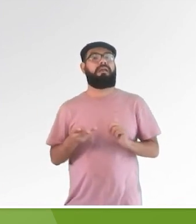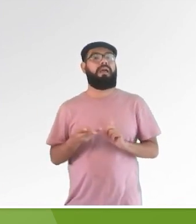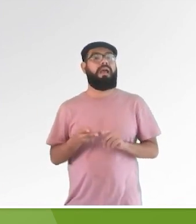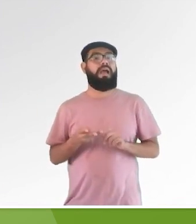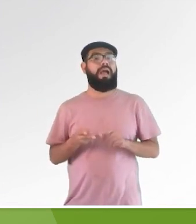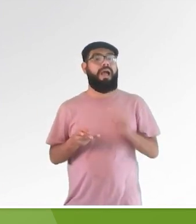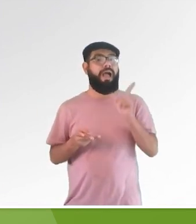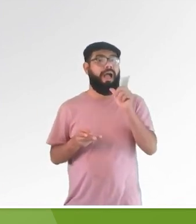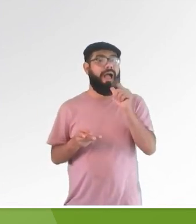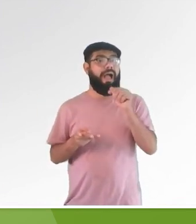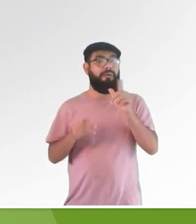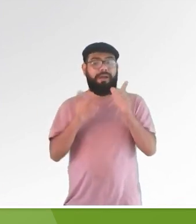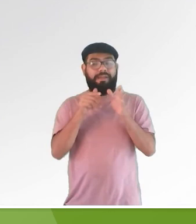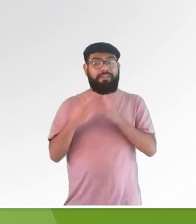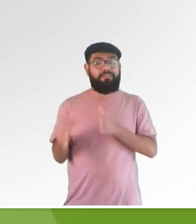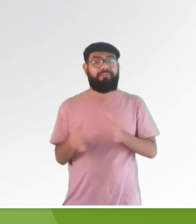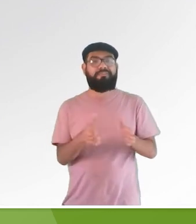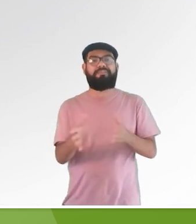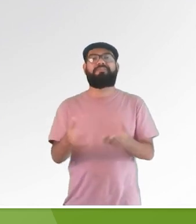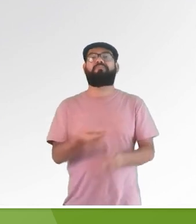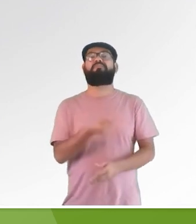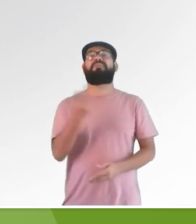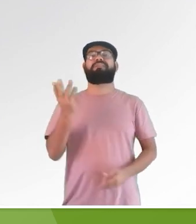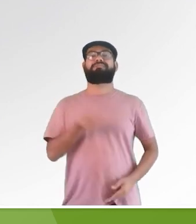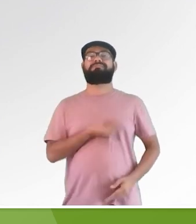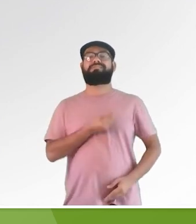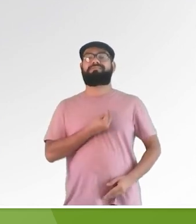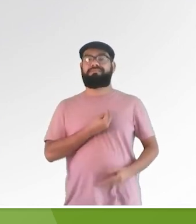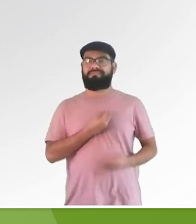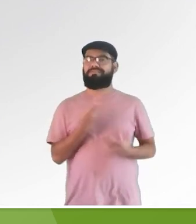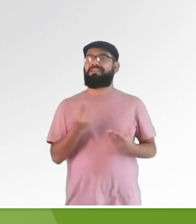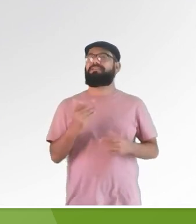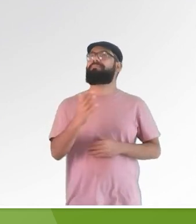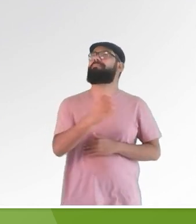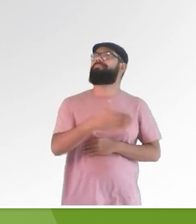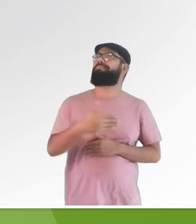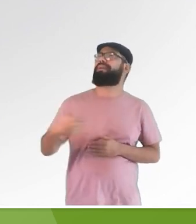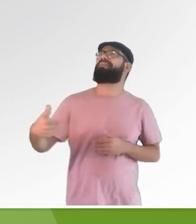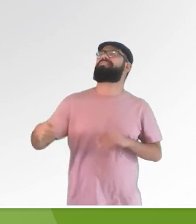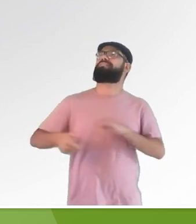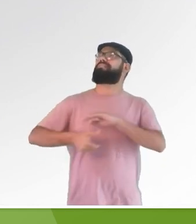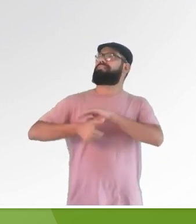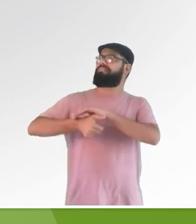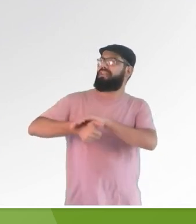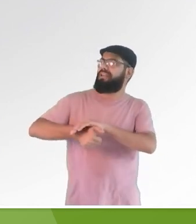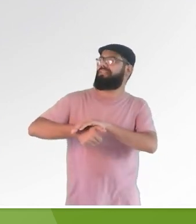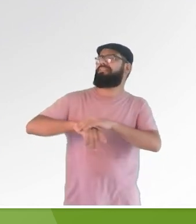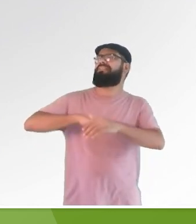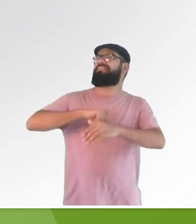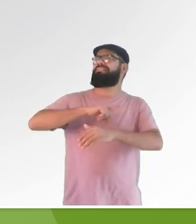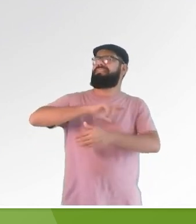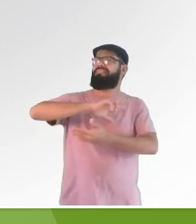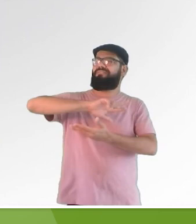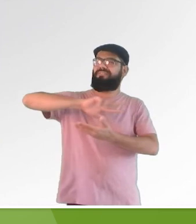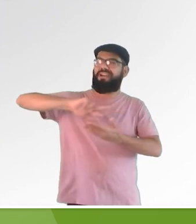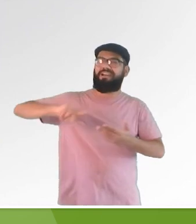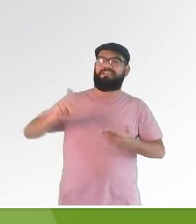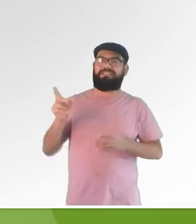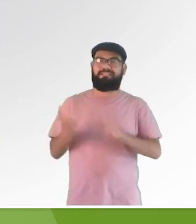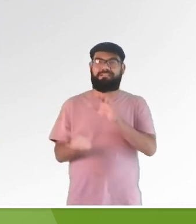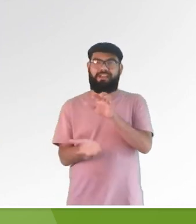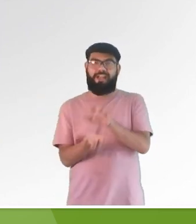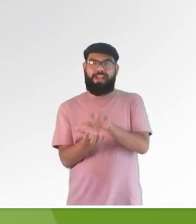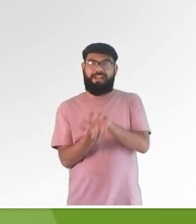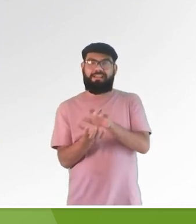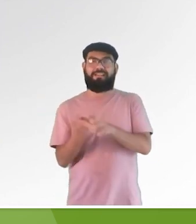rio aqui, nessa água, né? Então, a gente vai encontrar peixes, a gente vai encontrar outros seres vivos que estão ali coexistindo nesse